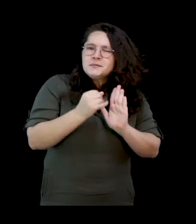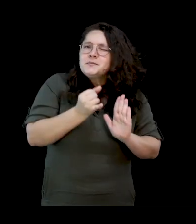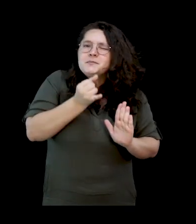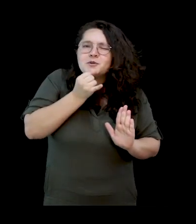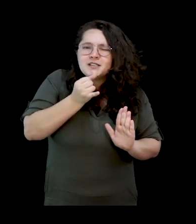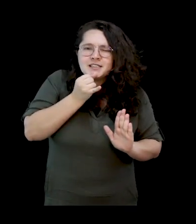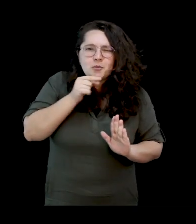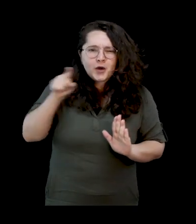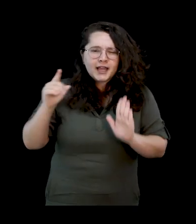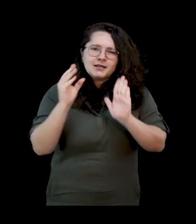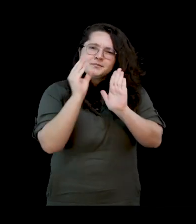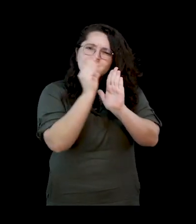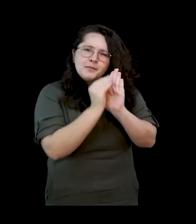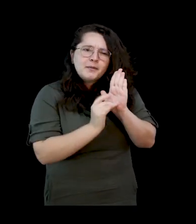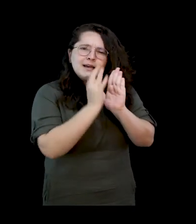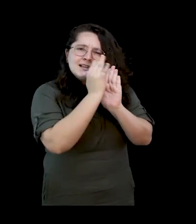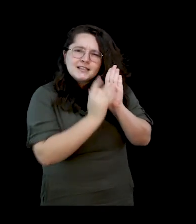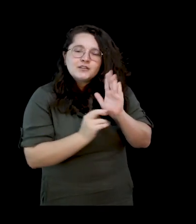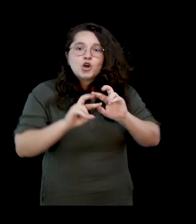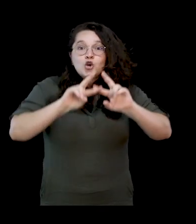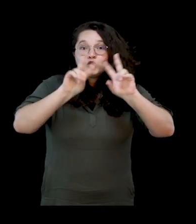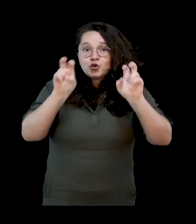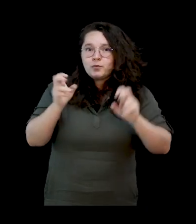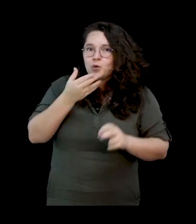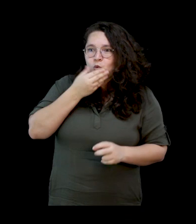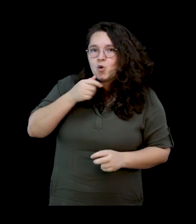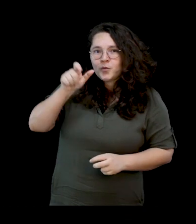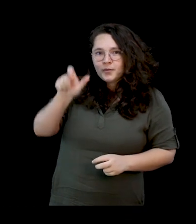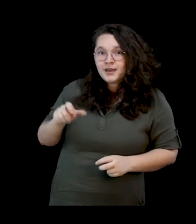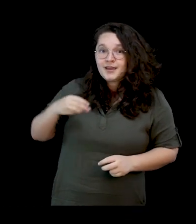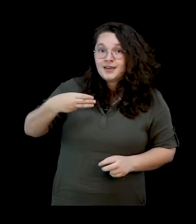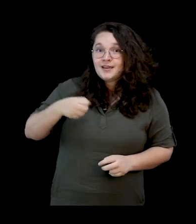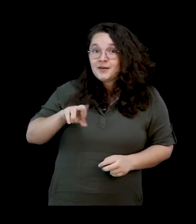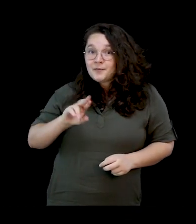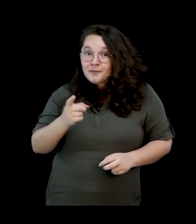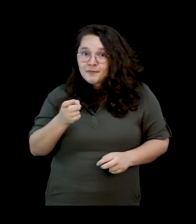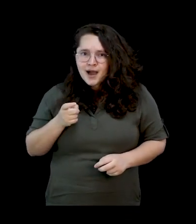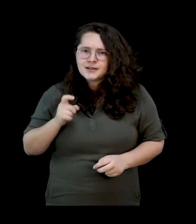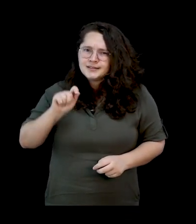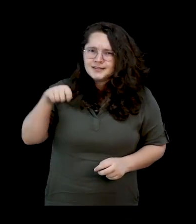filósofos do começo do século XX, mesmo de meados do século XX aqui no Brasil,